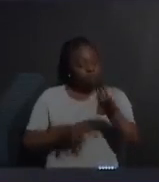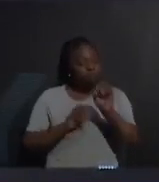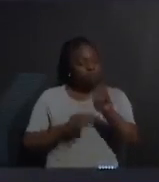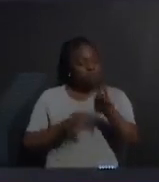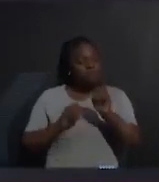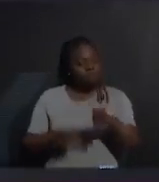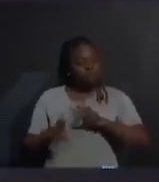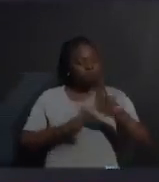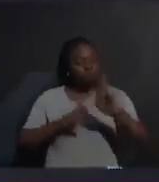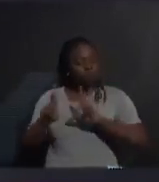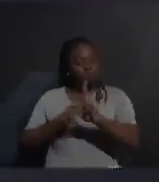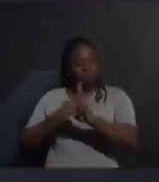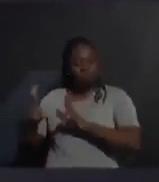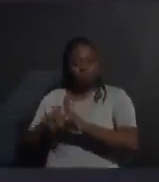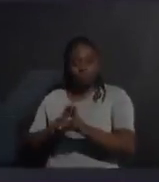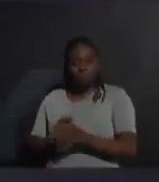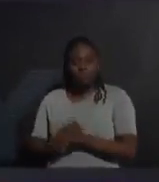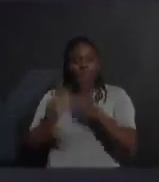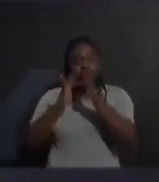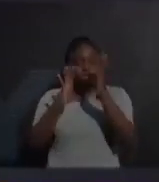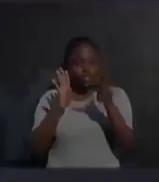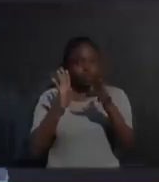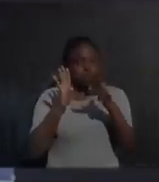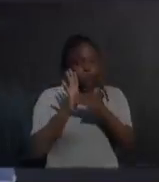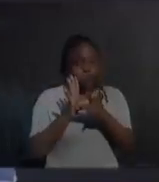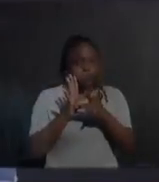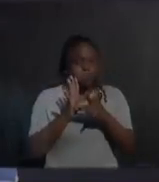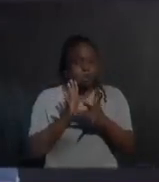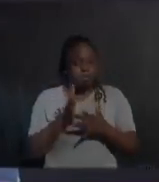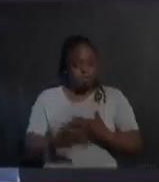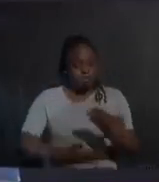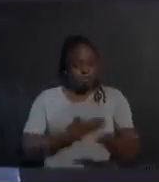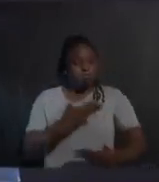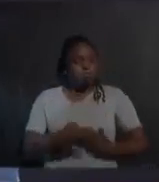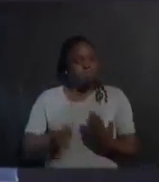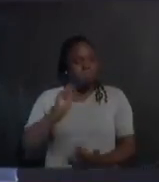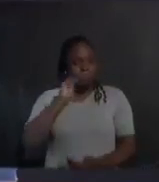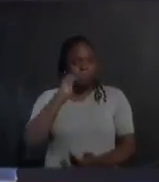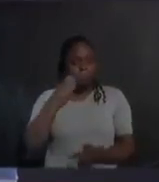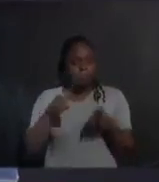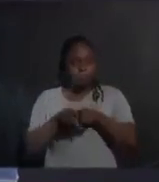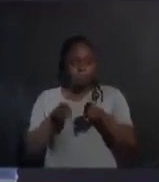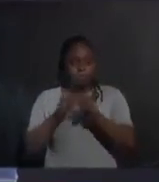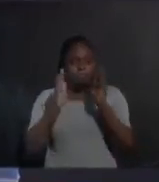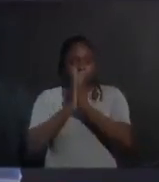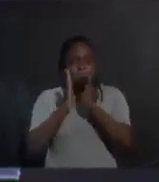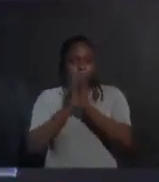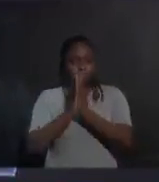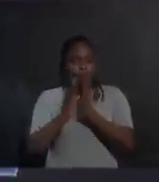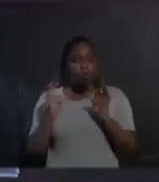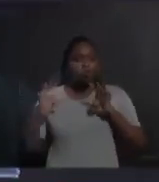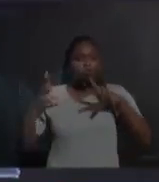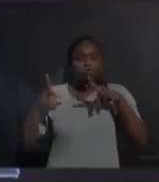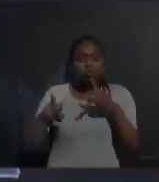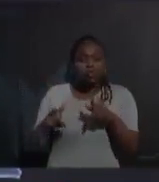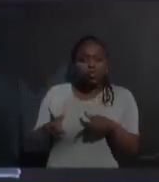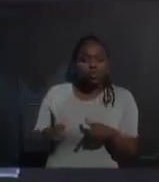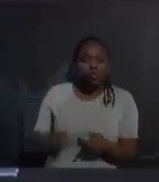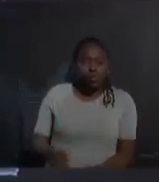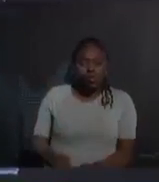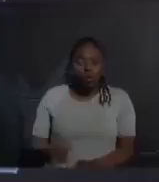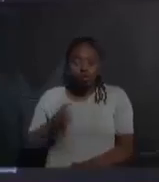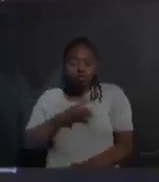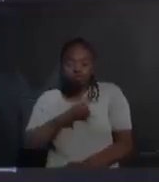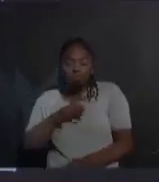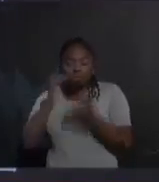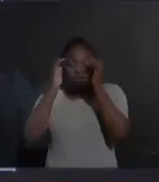comunhão, ao partir do pão e às orações. Todos estavam cheios de temor. Muitas maravilhas e sinais eram feitos